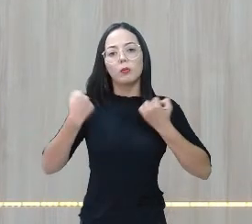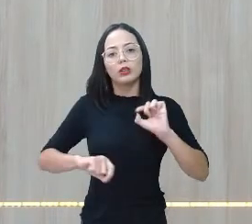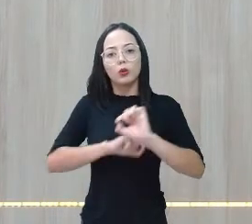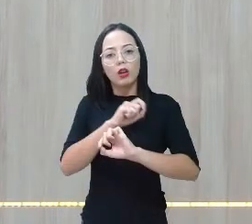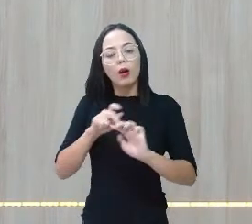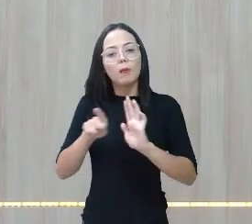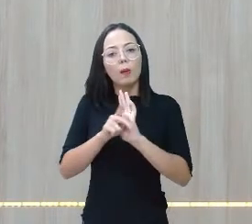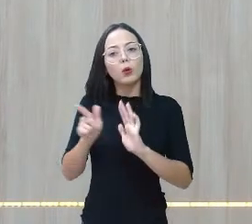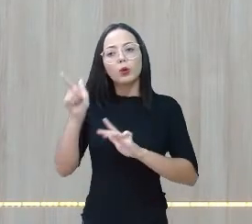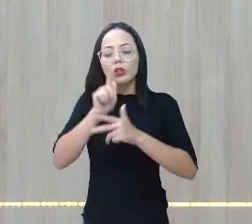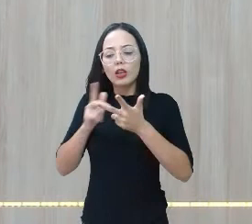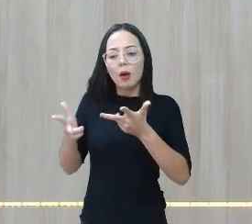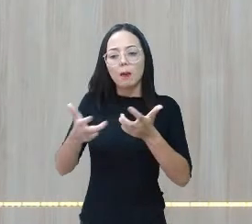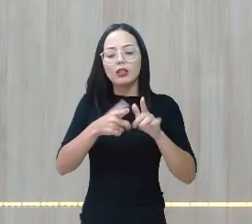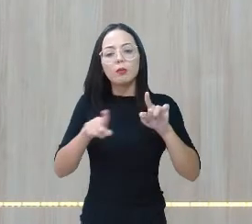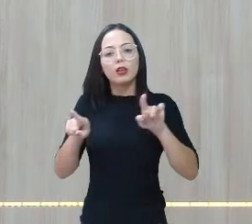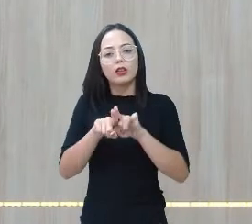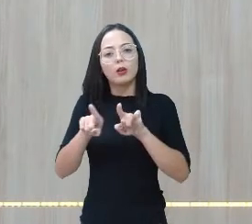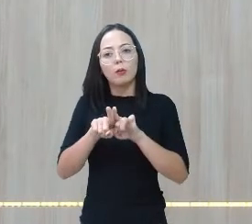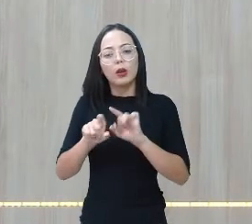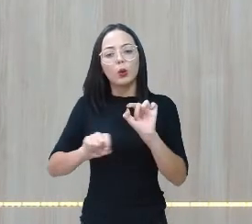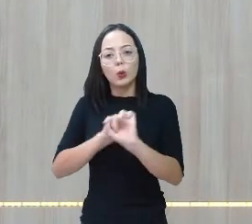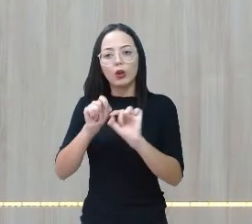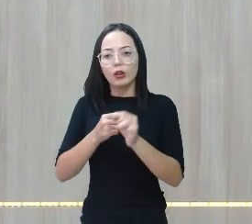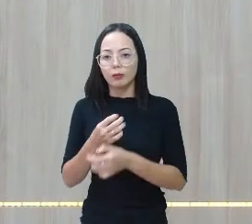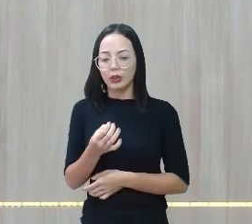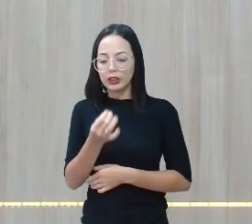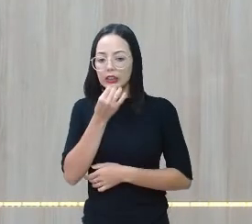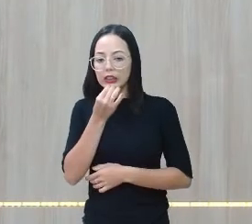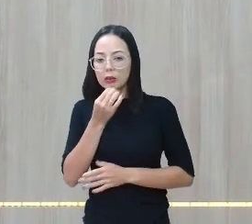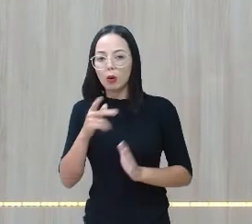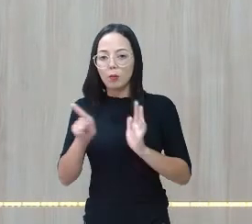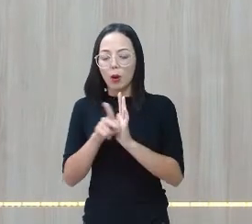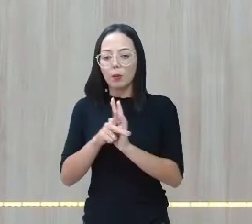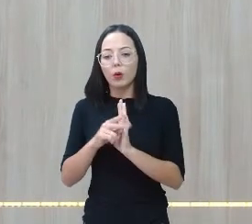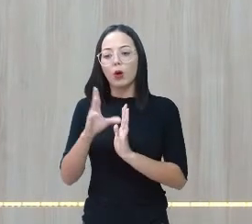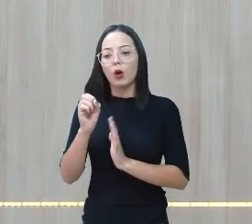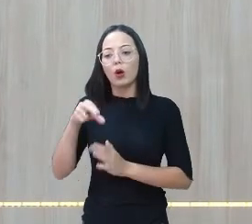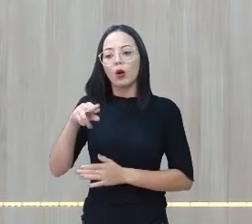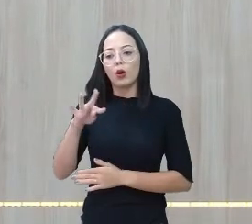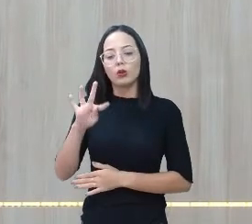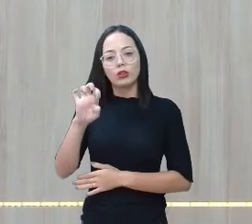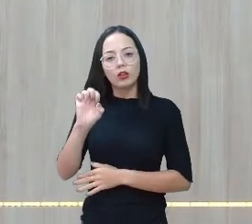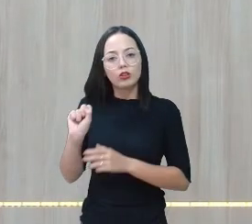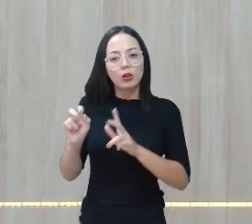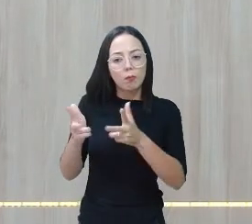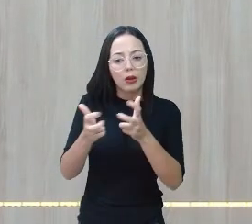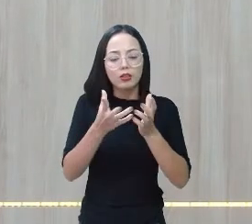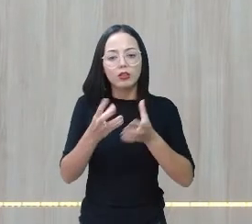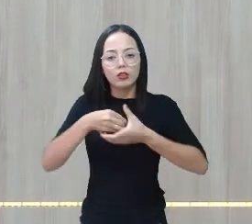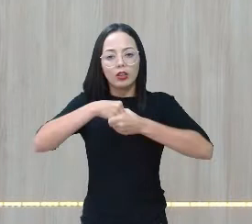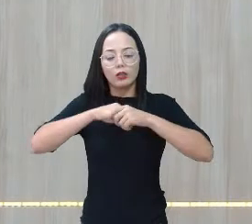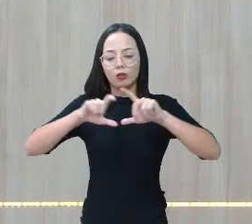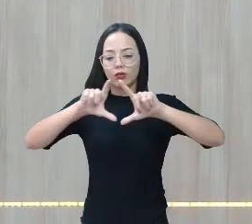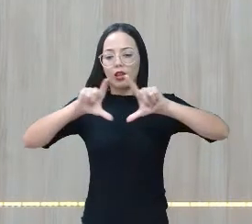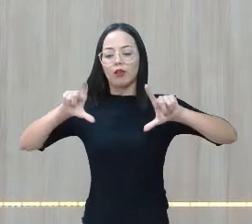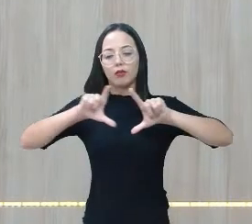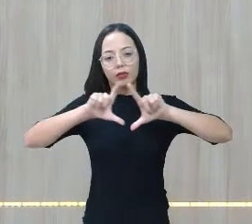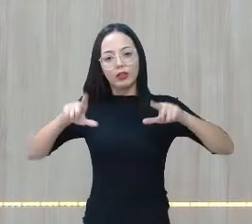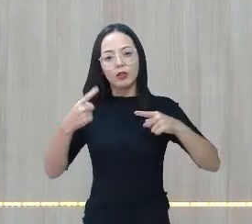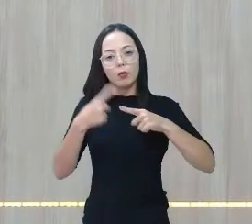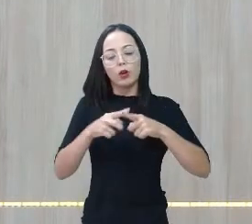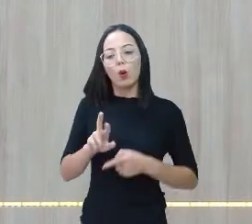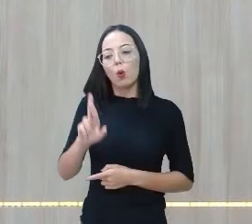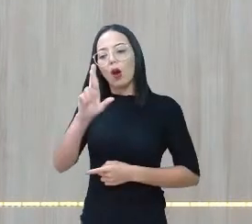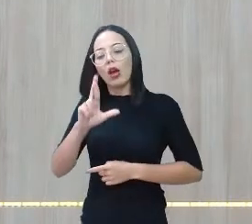para conseguir perceber também os efeitos que as consoantes repetidas possuem dentro da frase, né? A gente sabe que o R